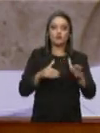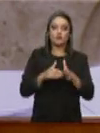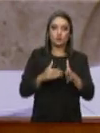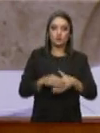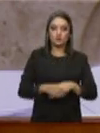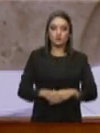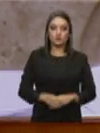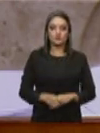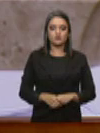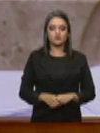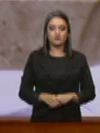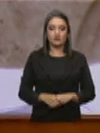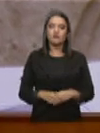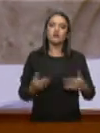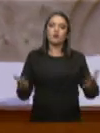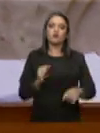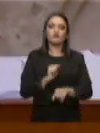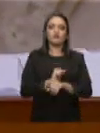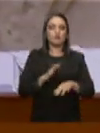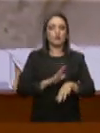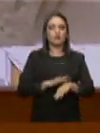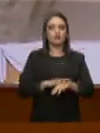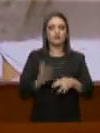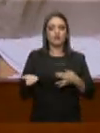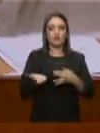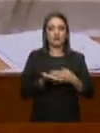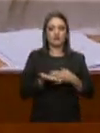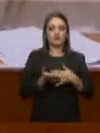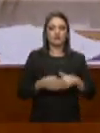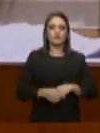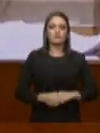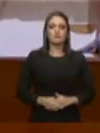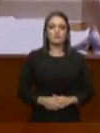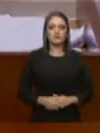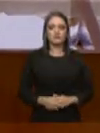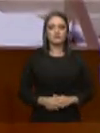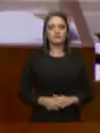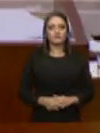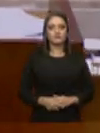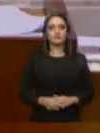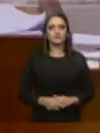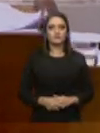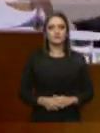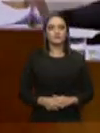E suspendo a sessão pelo prazo regimental.